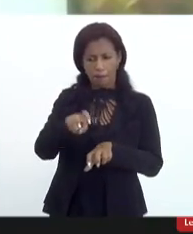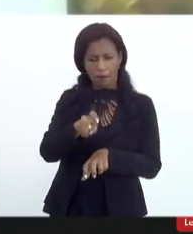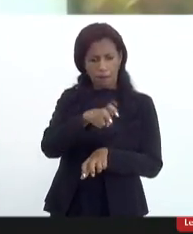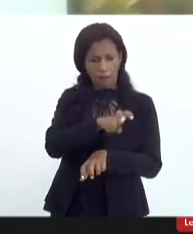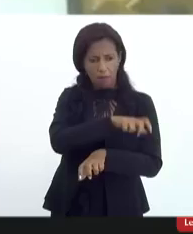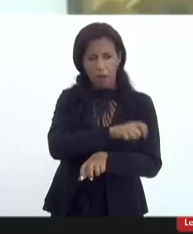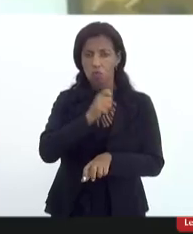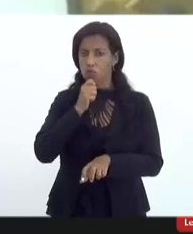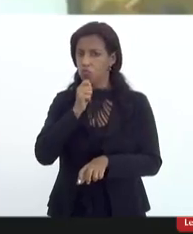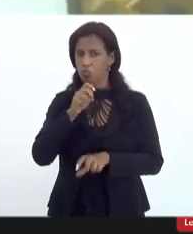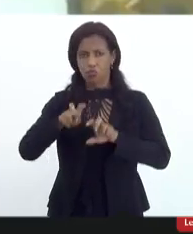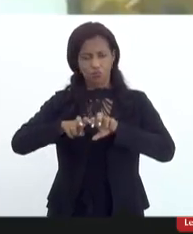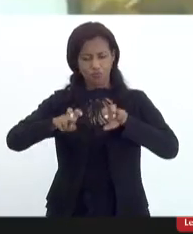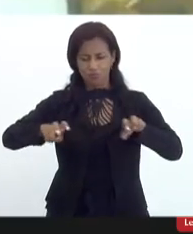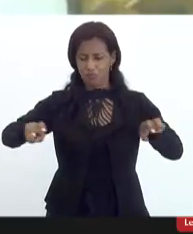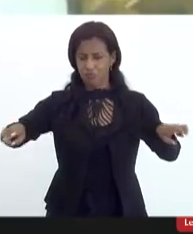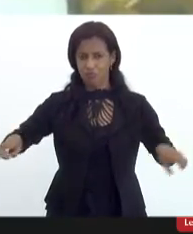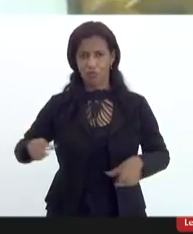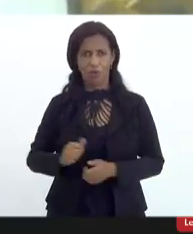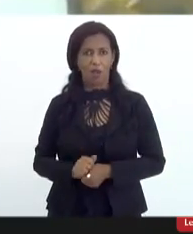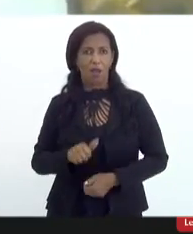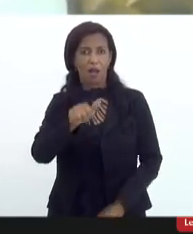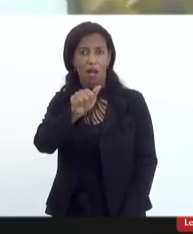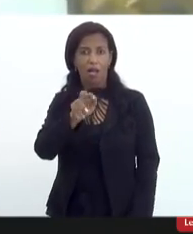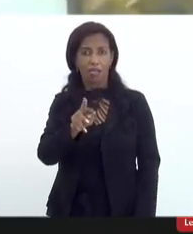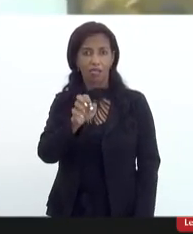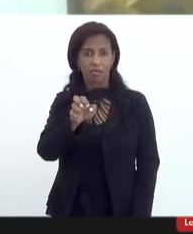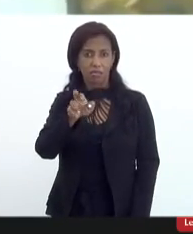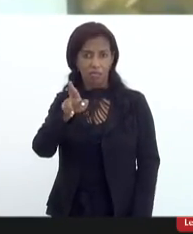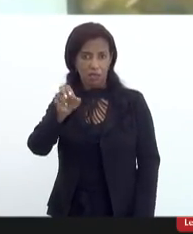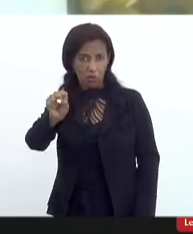temos bancada dos ateus.